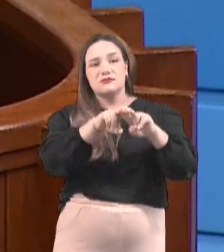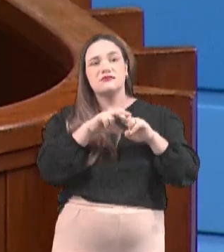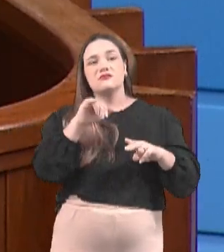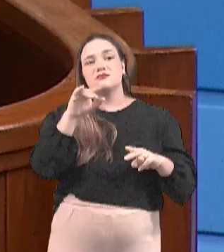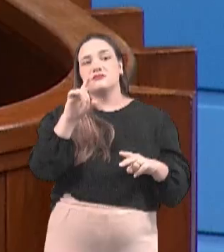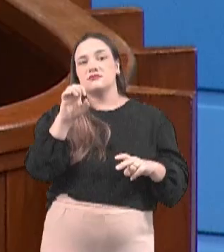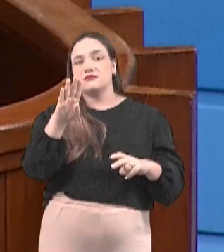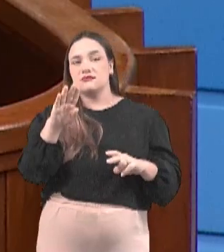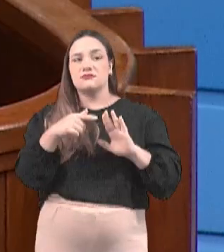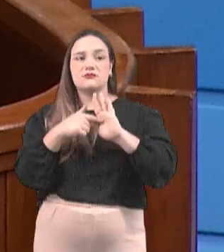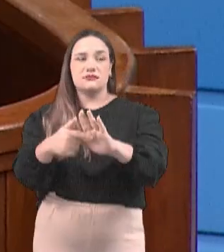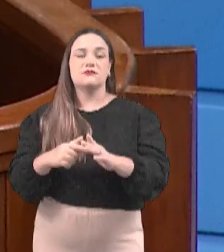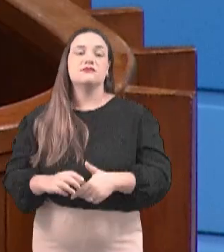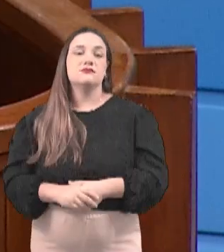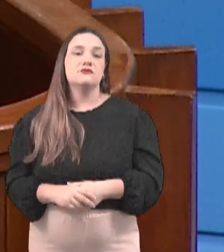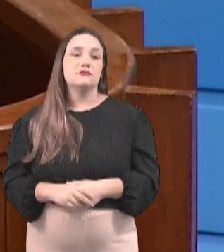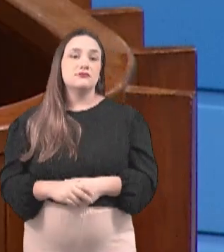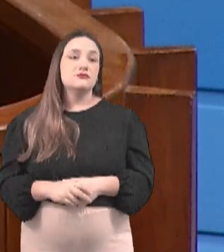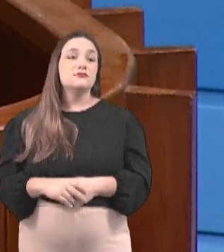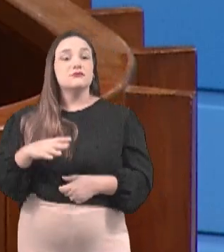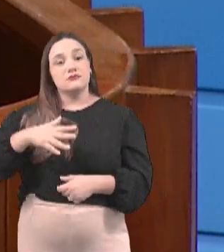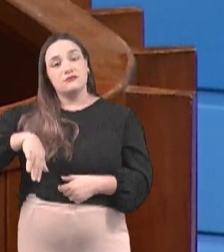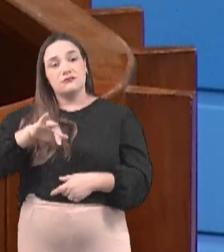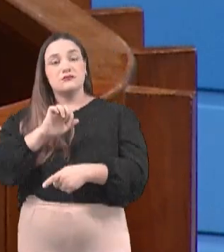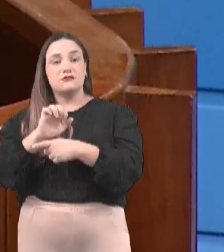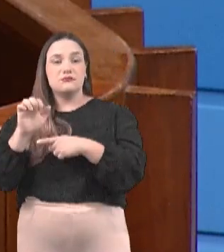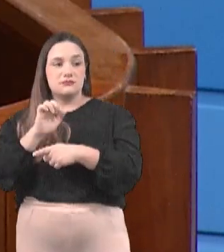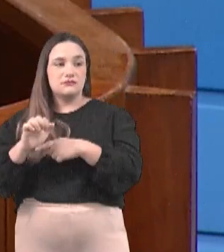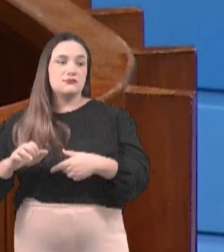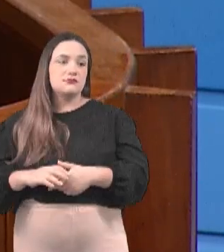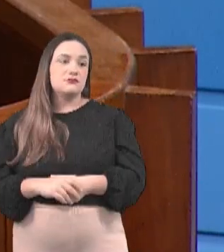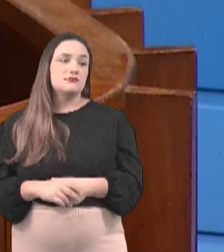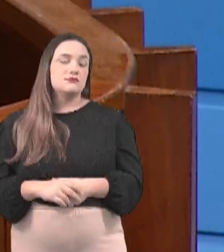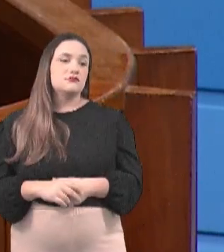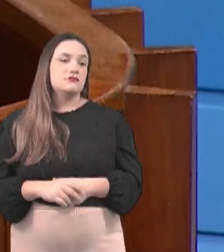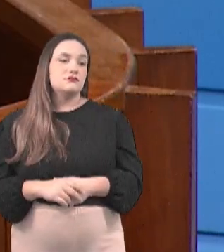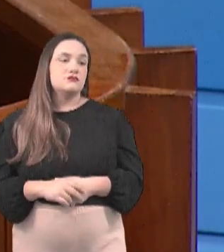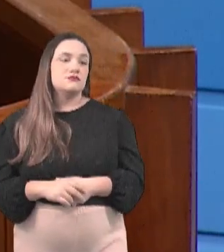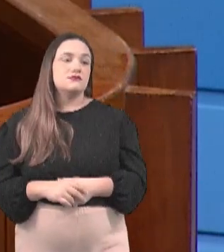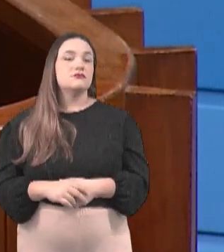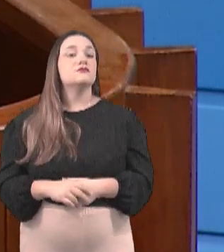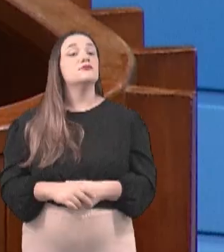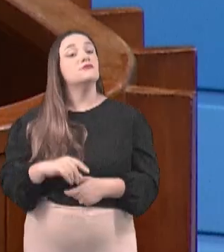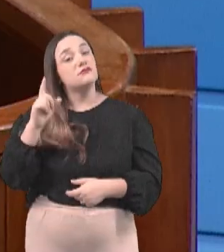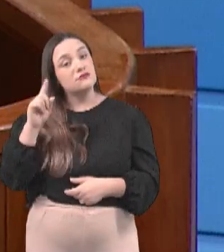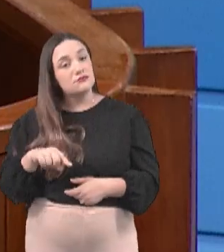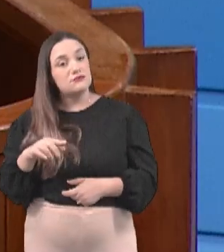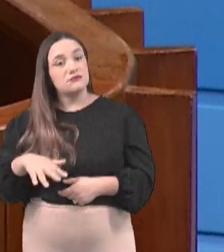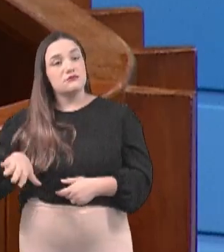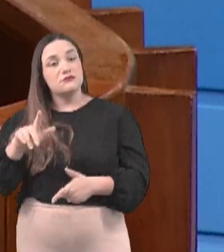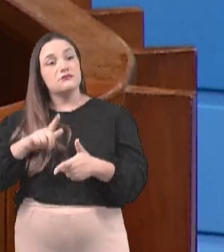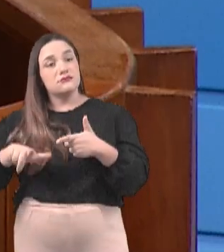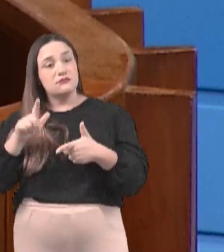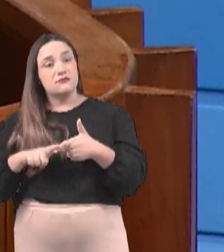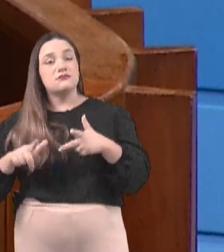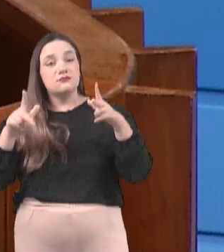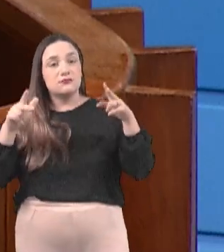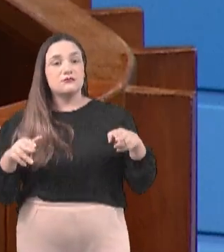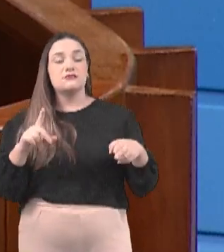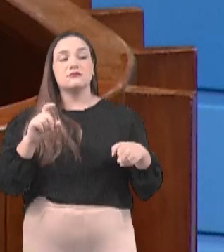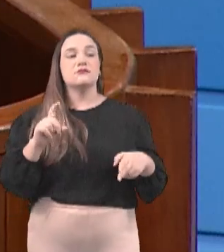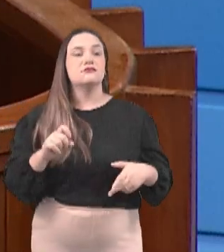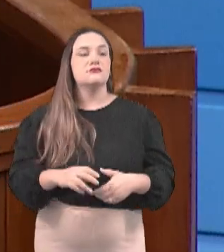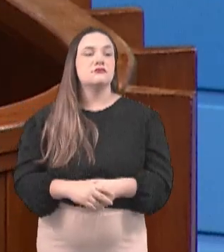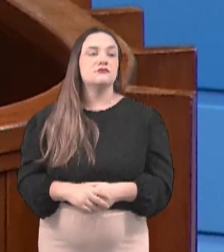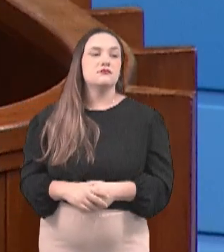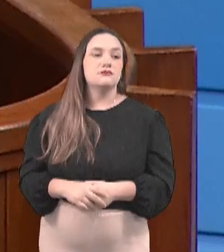isso. Na rede estadual, temos uma outra demanda, que também encontramos na rede municipal em Dourados, que é